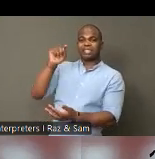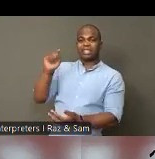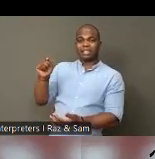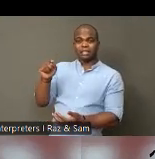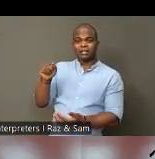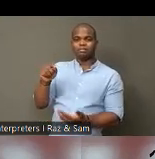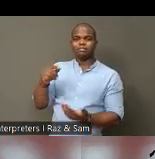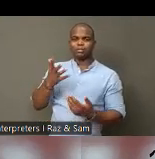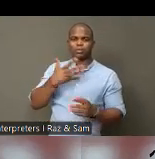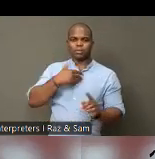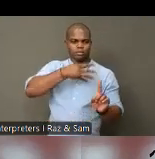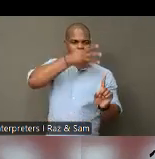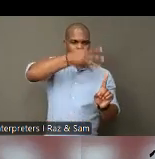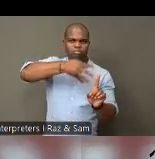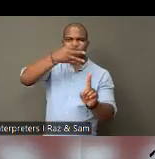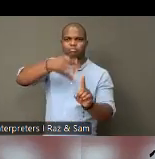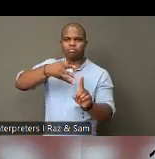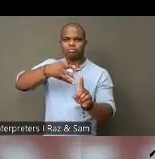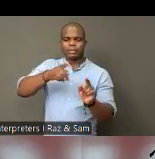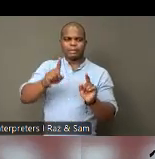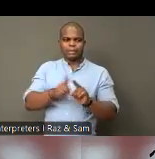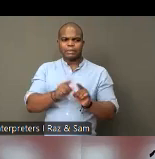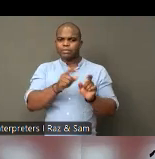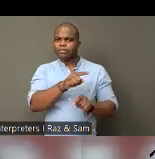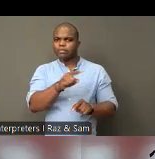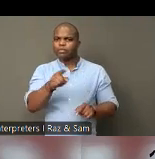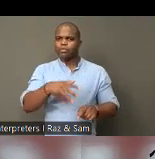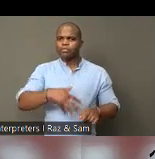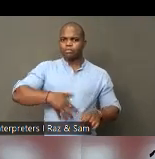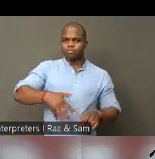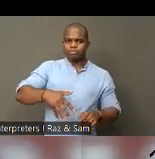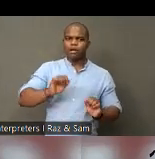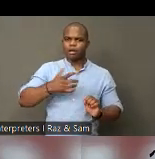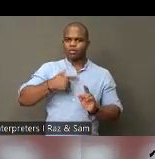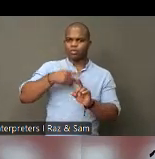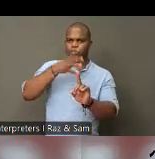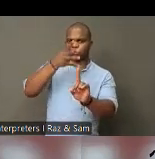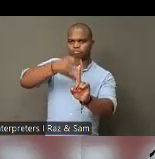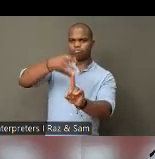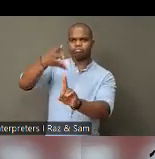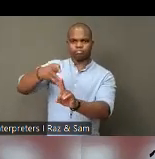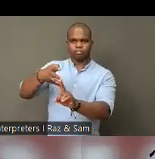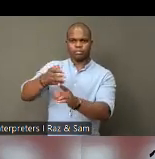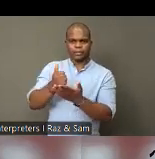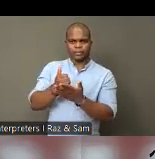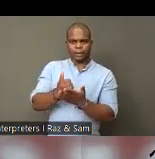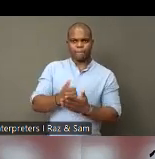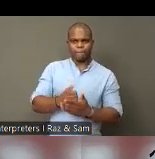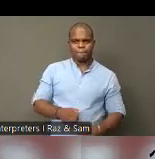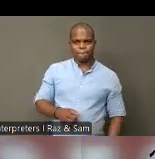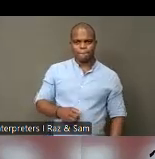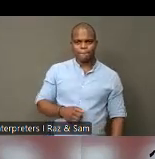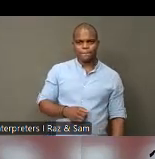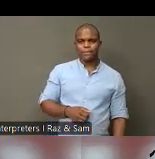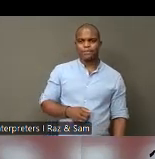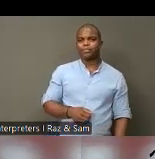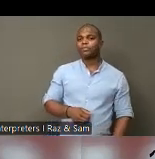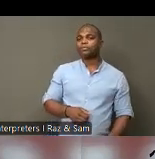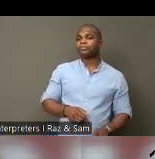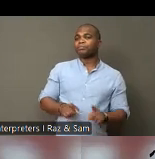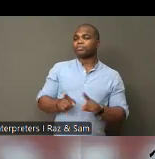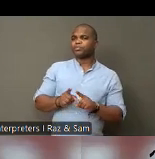podemos também implementar isso. E em relação à filariose linfática, estamos trabalhando com a